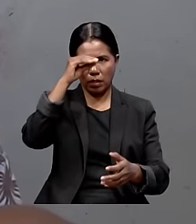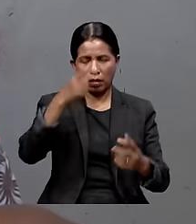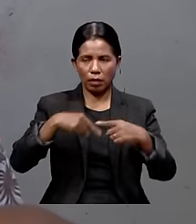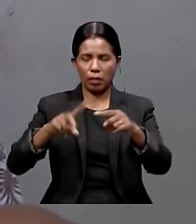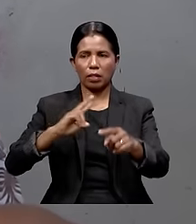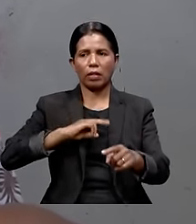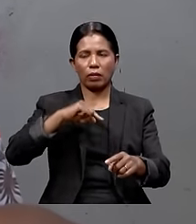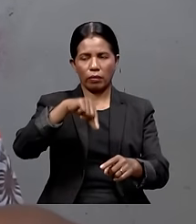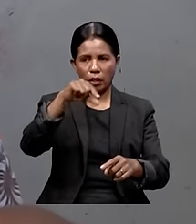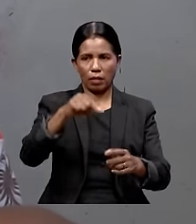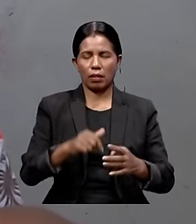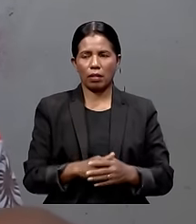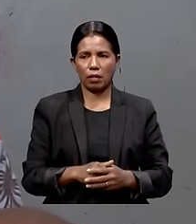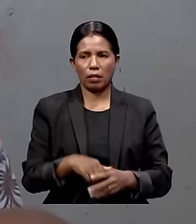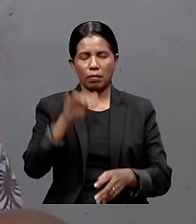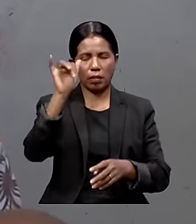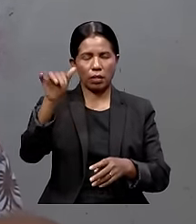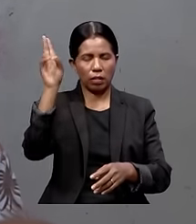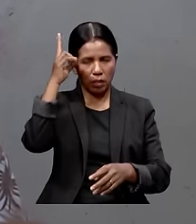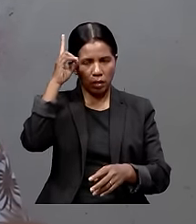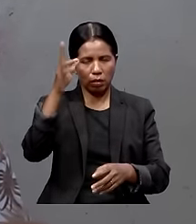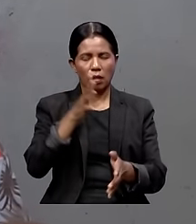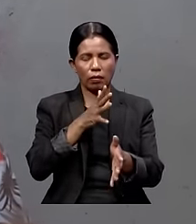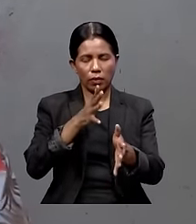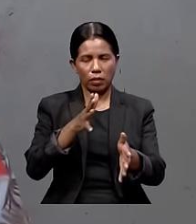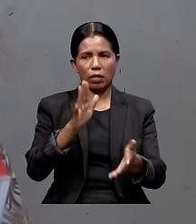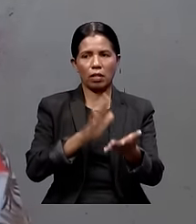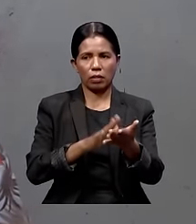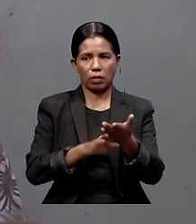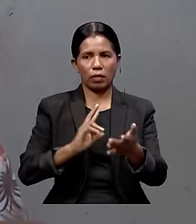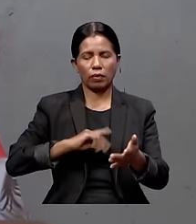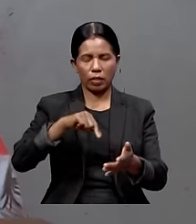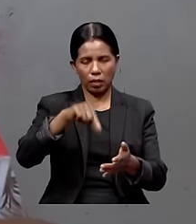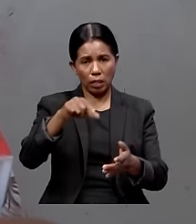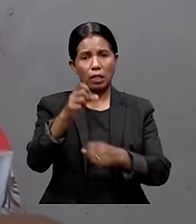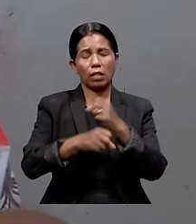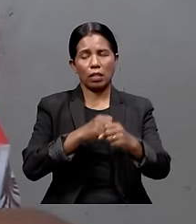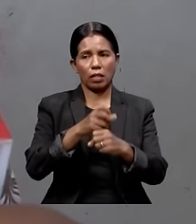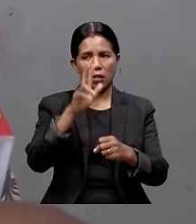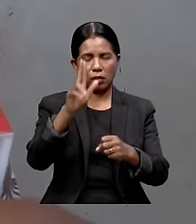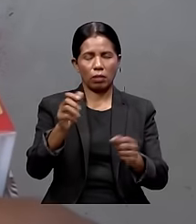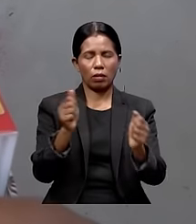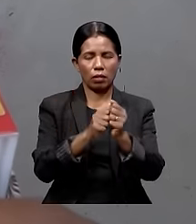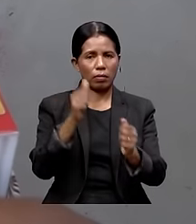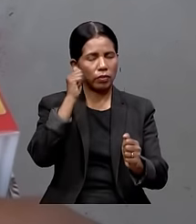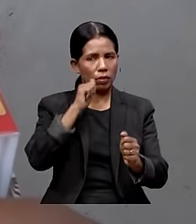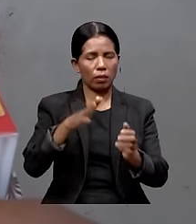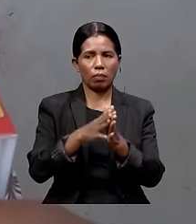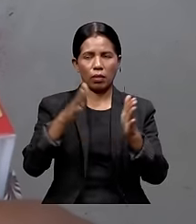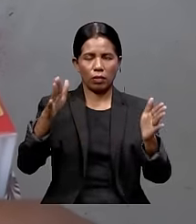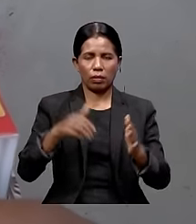bikeke, bahi la tiho ni tiu abo sih bahi bikeke, sekolah tiho bikeke ti nantolu, hodit mak ira feto bot ni, honi